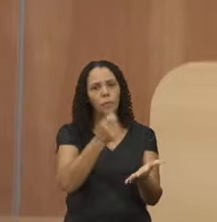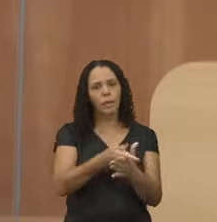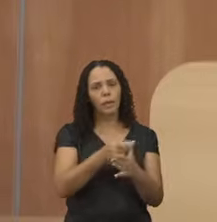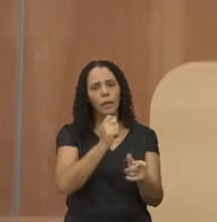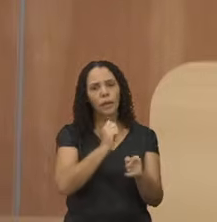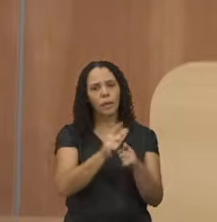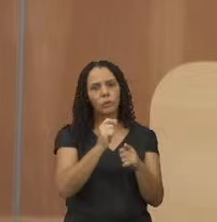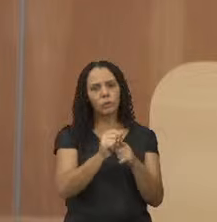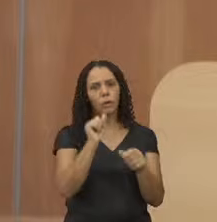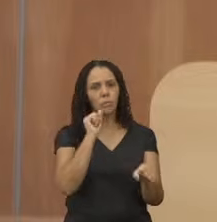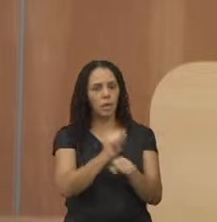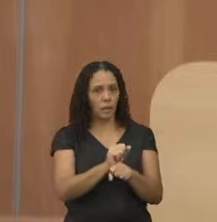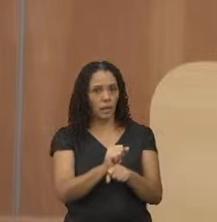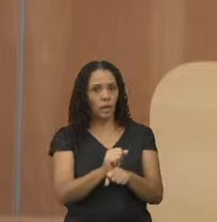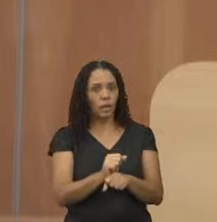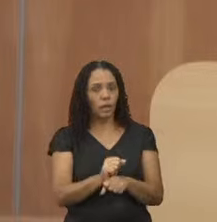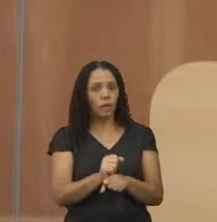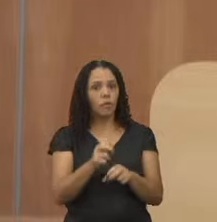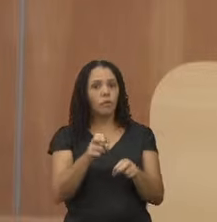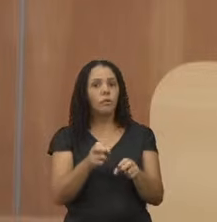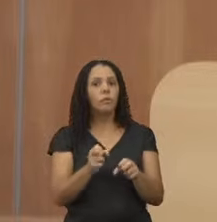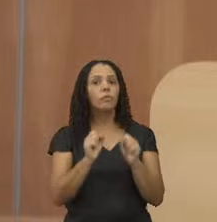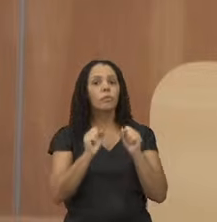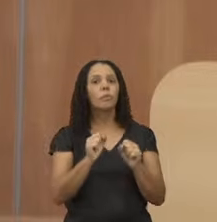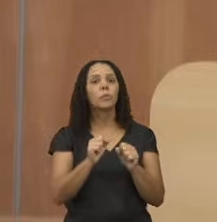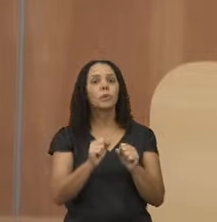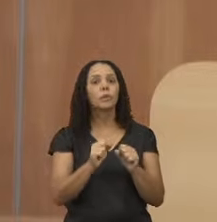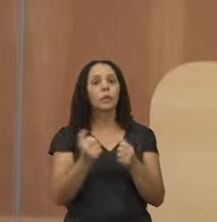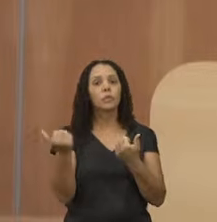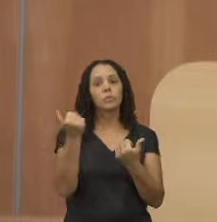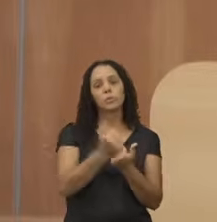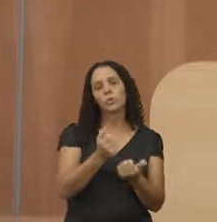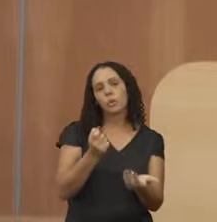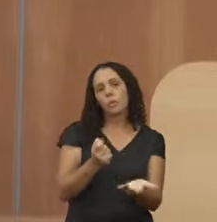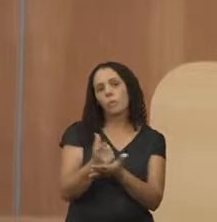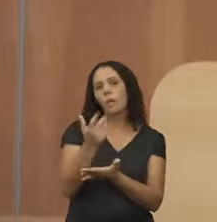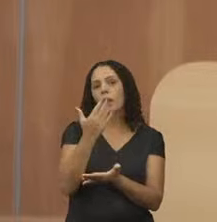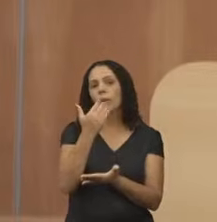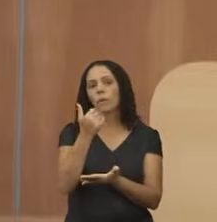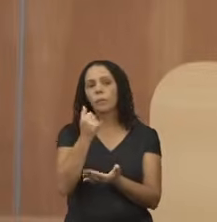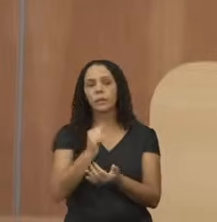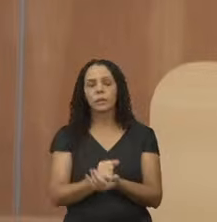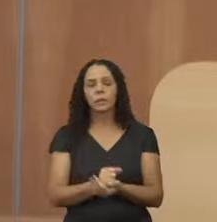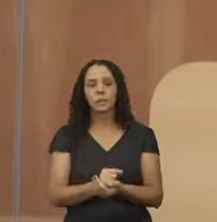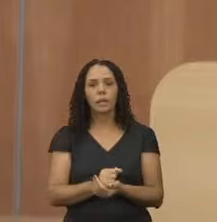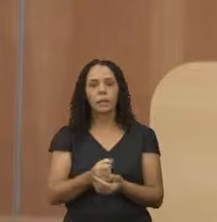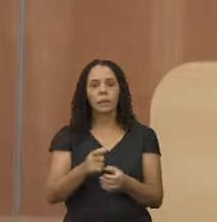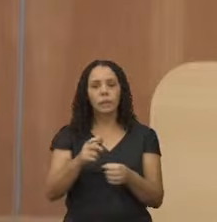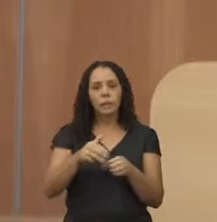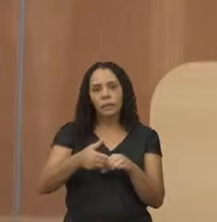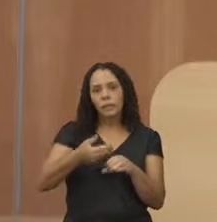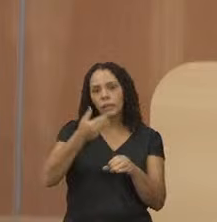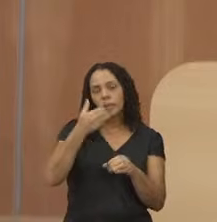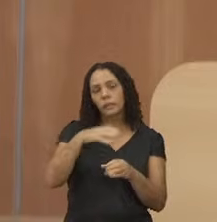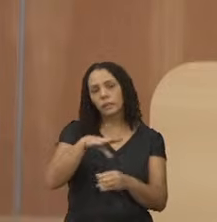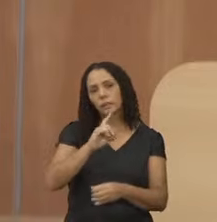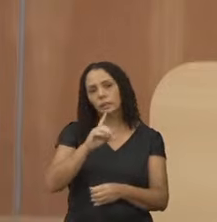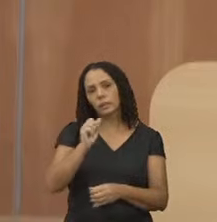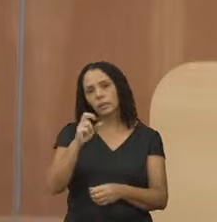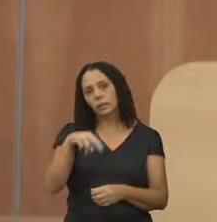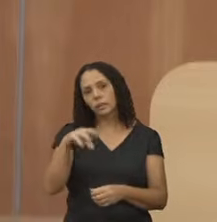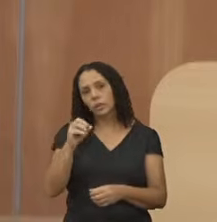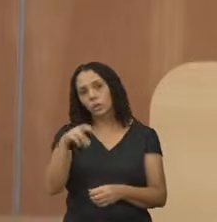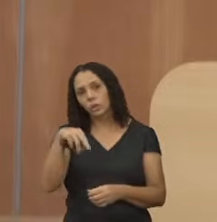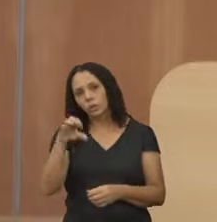gente? Comprar Yakult para pôr na geladeira? Me lembro como fosse hoje. Então, por isso que é tão importante a gente garantir moradia para a